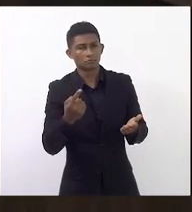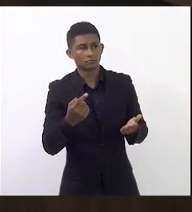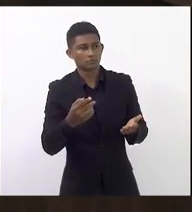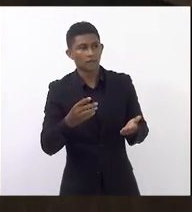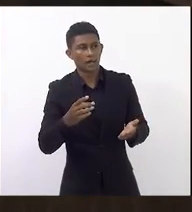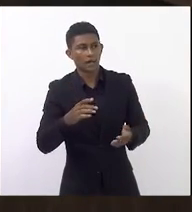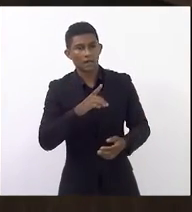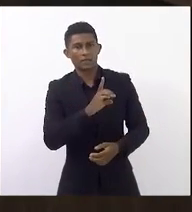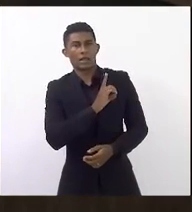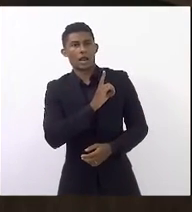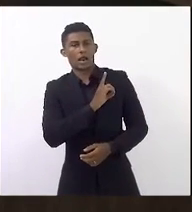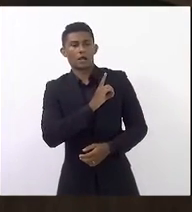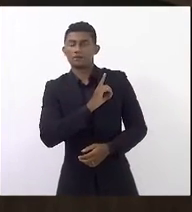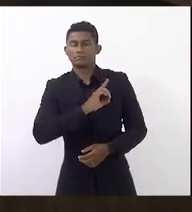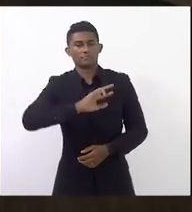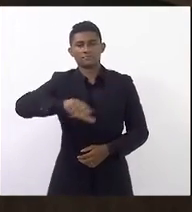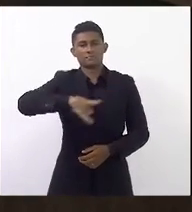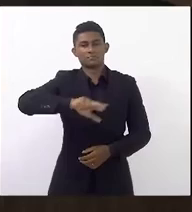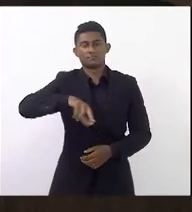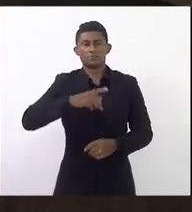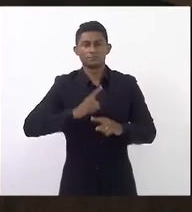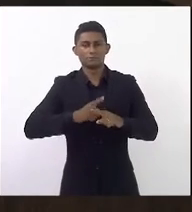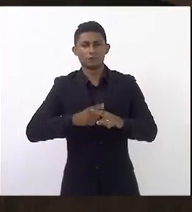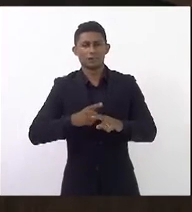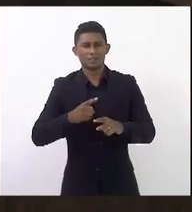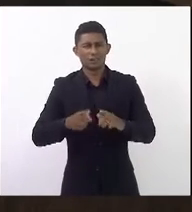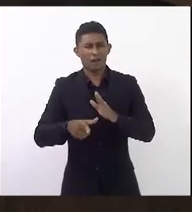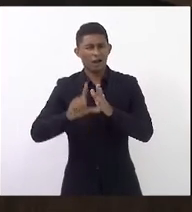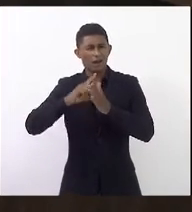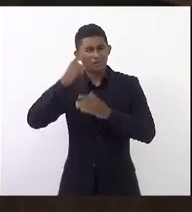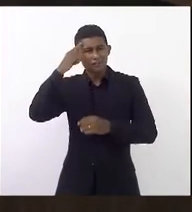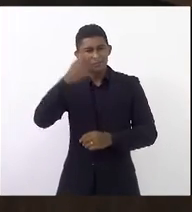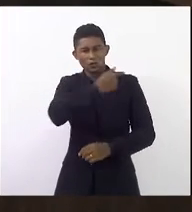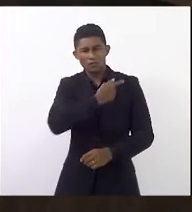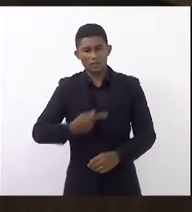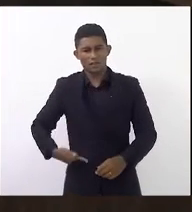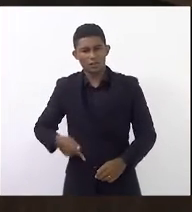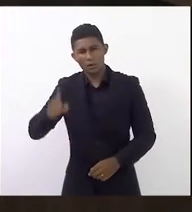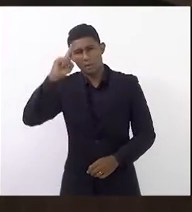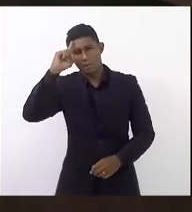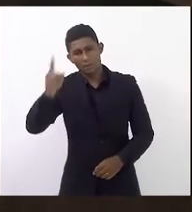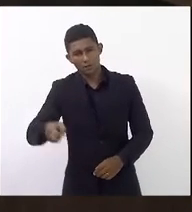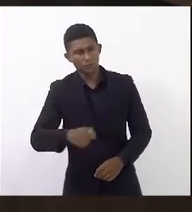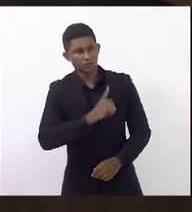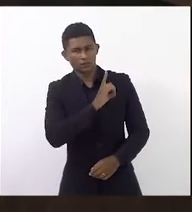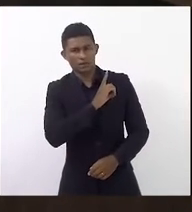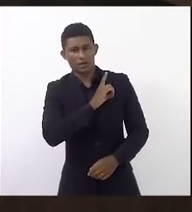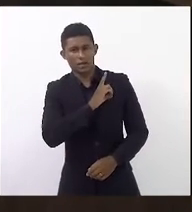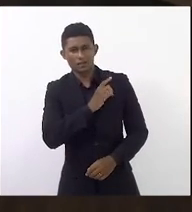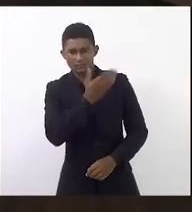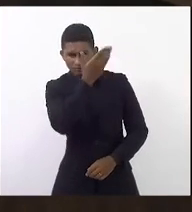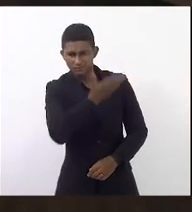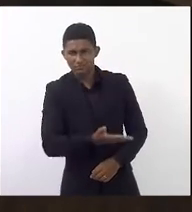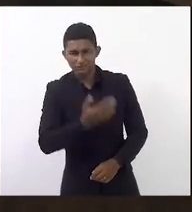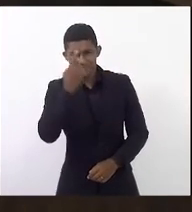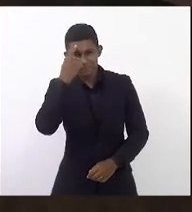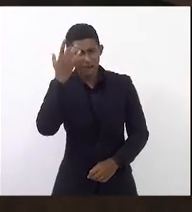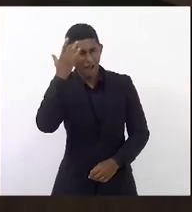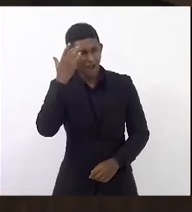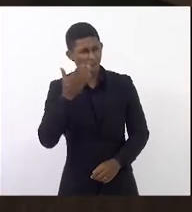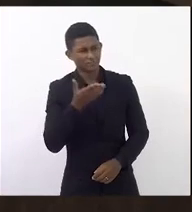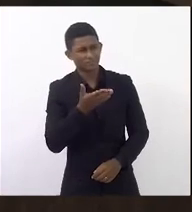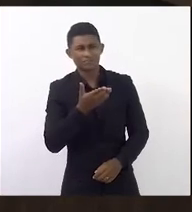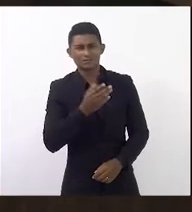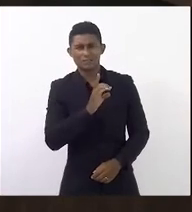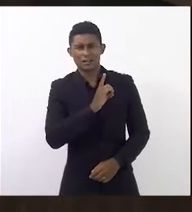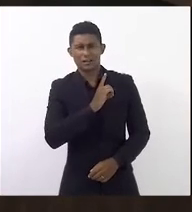delegado, porque da última o governador mandou um delegado que eu acho que a competência e as habilidades que ele tem desenvolvidas